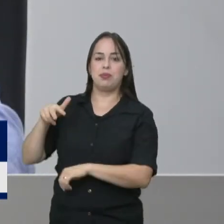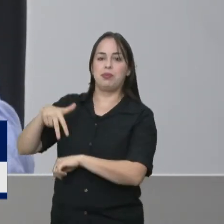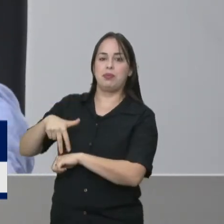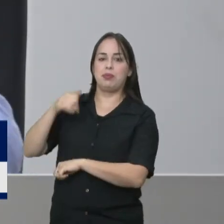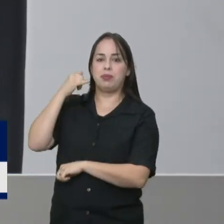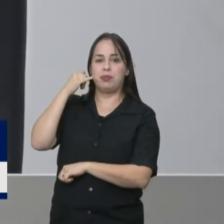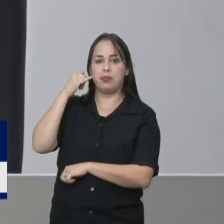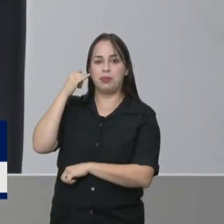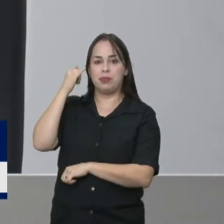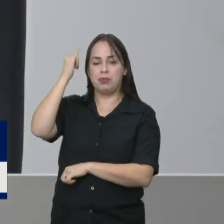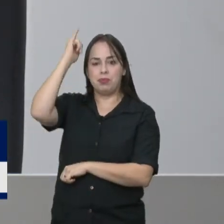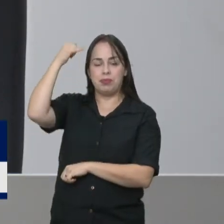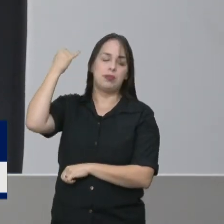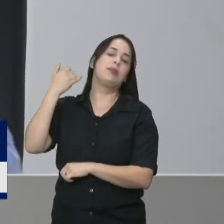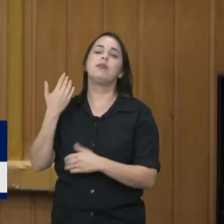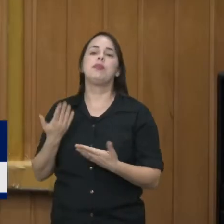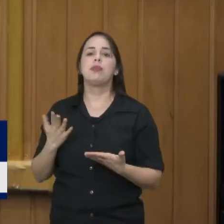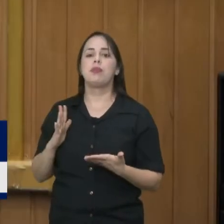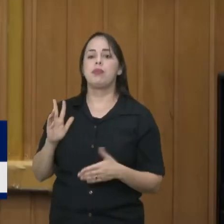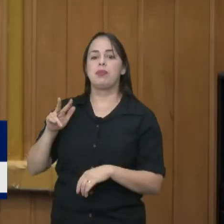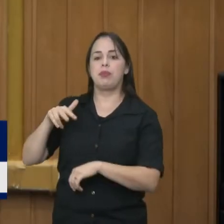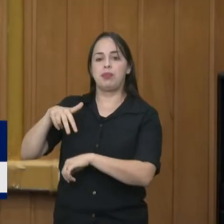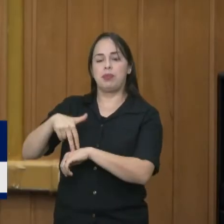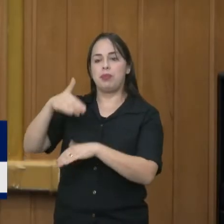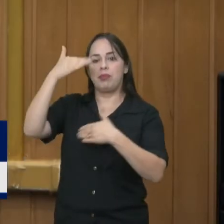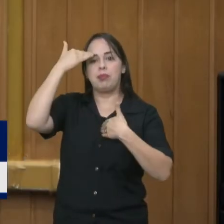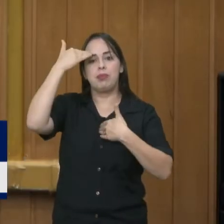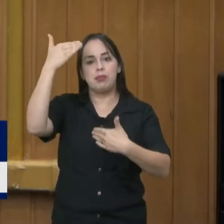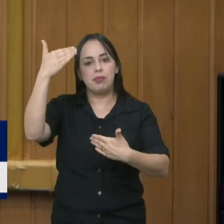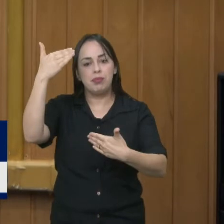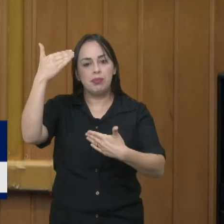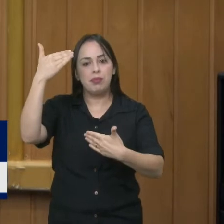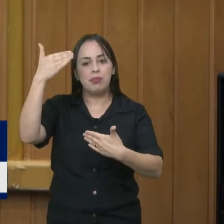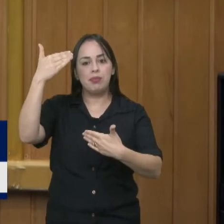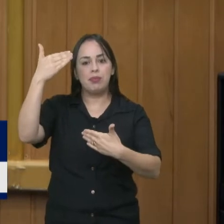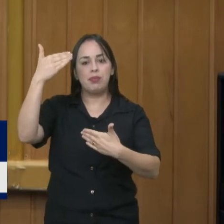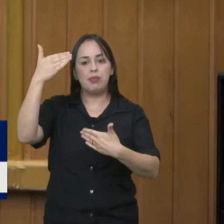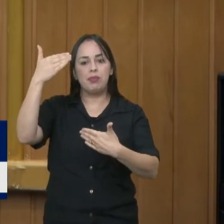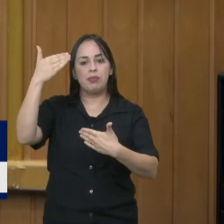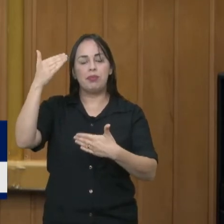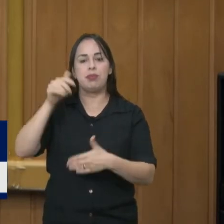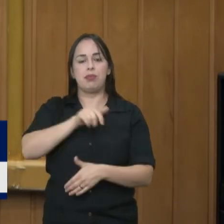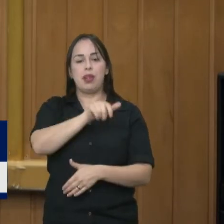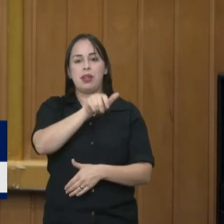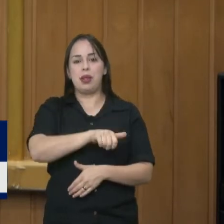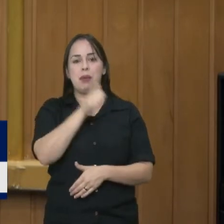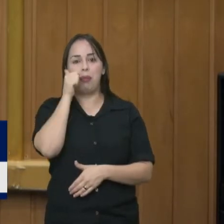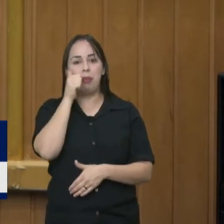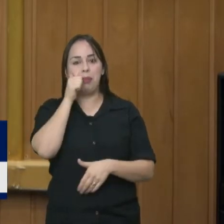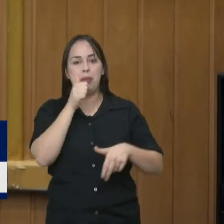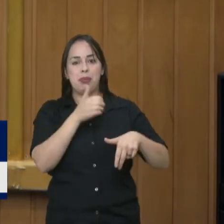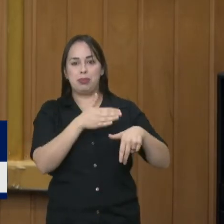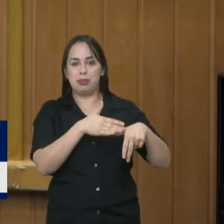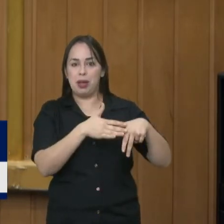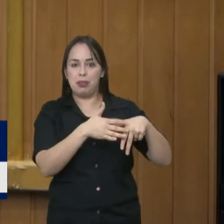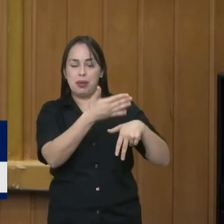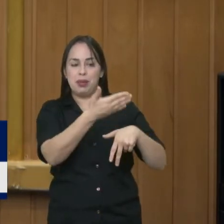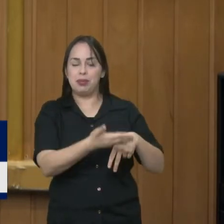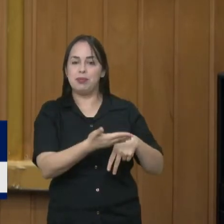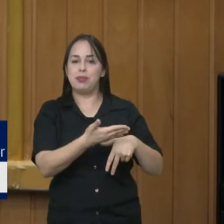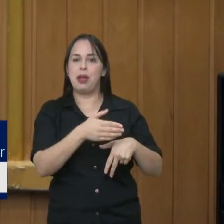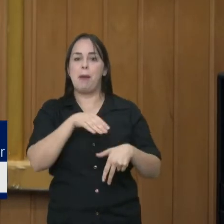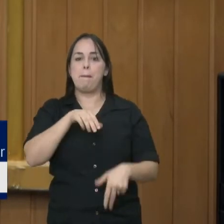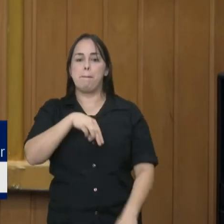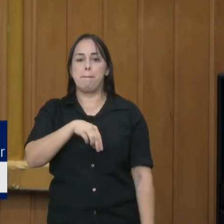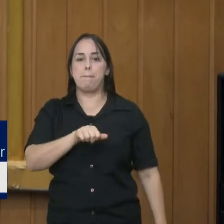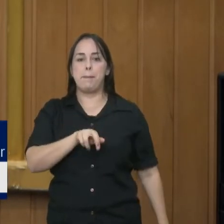Carautio. Robertinho, eu não podia deixar de vir aqui de agradecer a audiência de uma paciente minha, Dona Maria Tereza da Silva. Dona